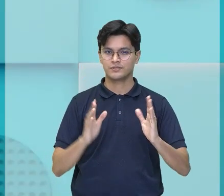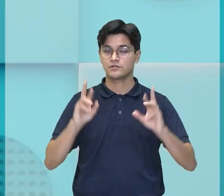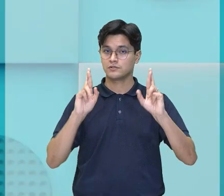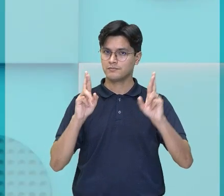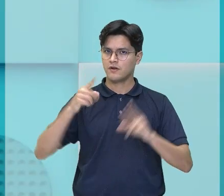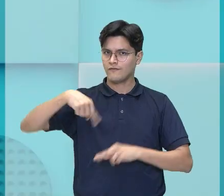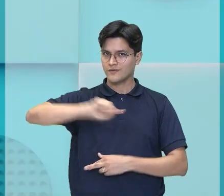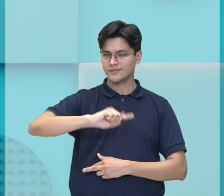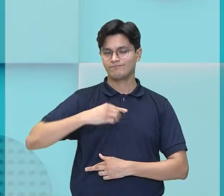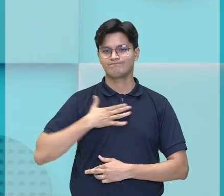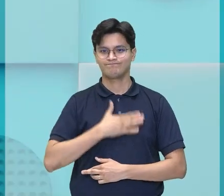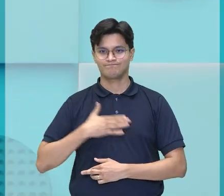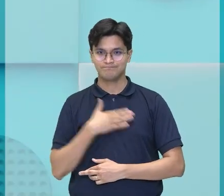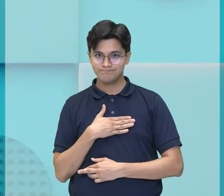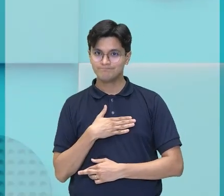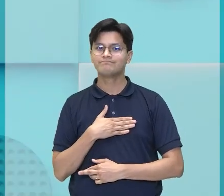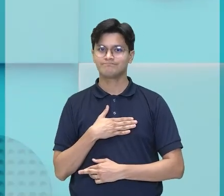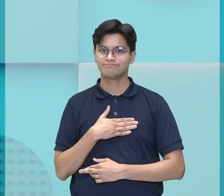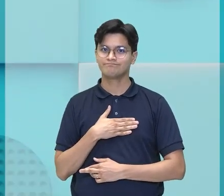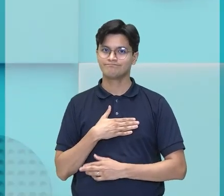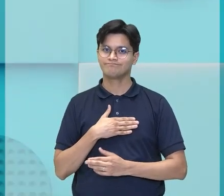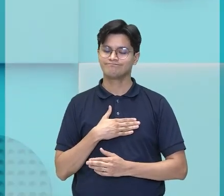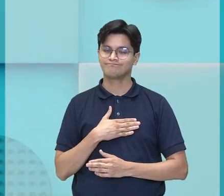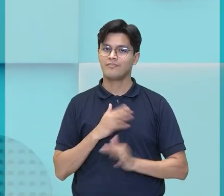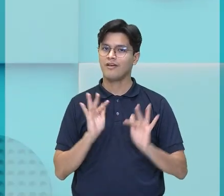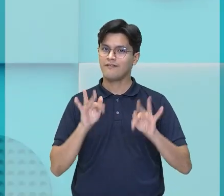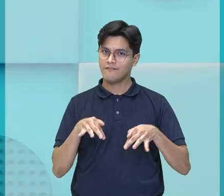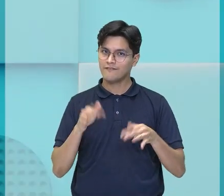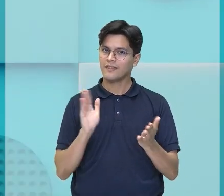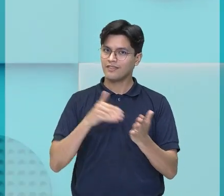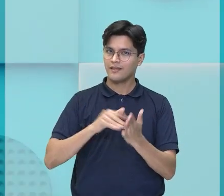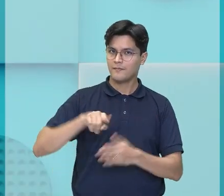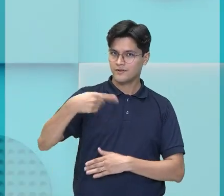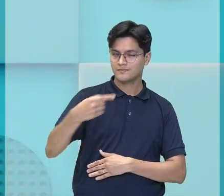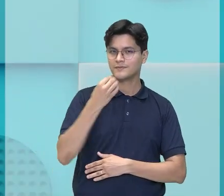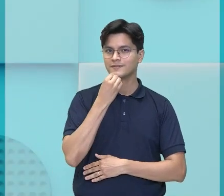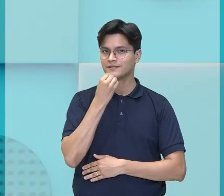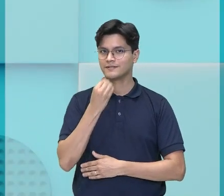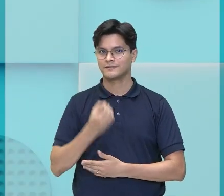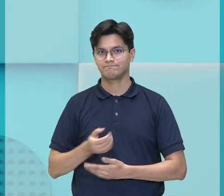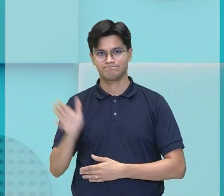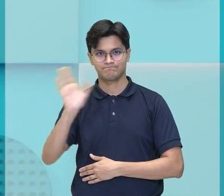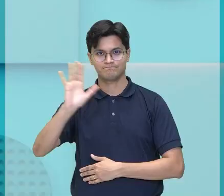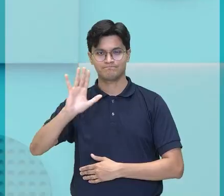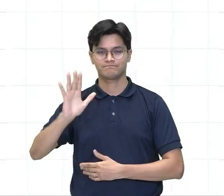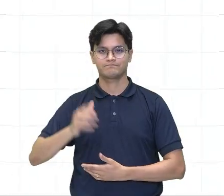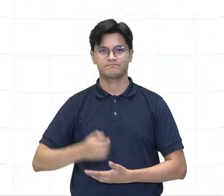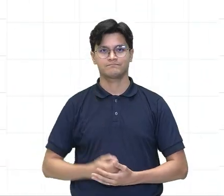gostado. Eu vou ficando por aqui e a gente volta, né, numa próxima oportunidade. Até lá!